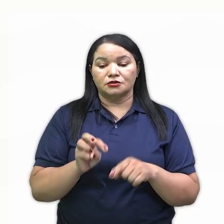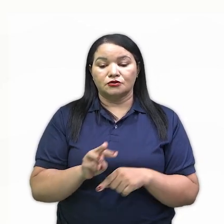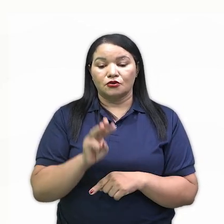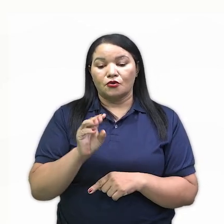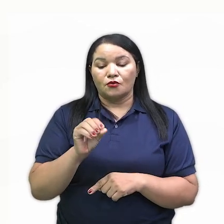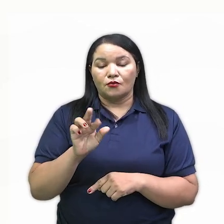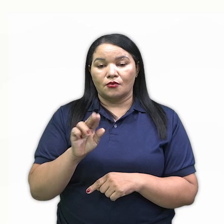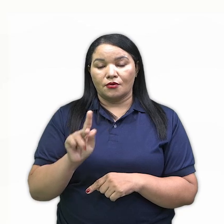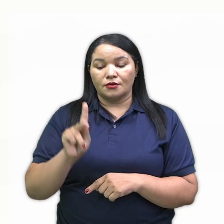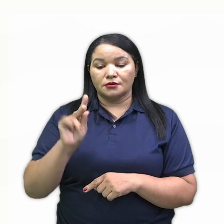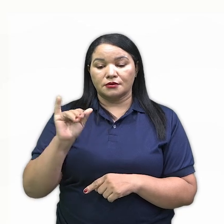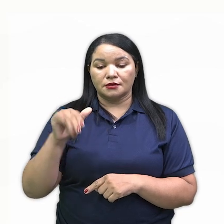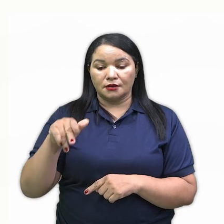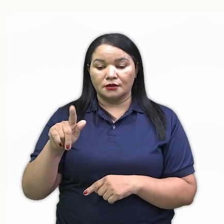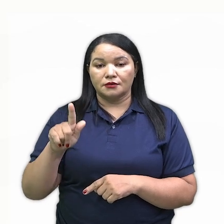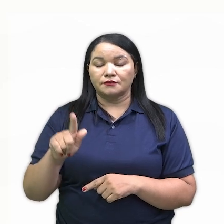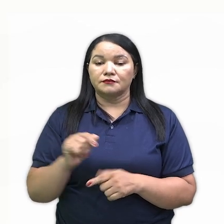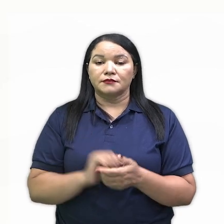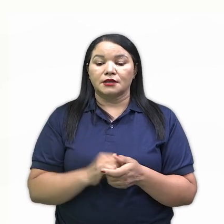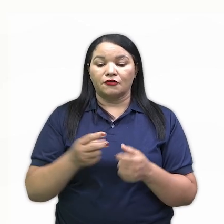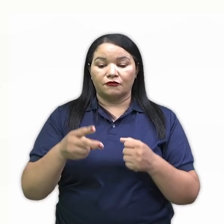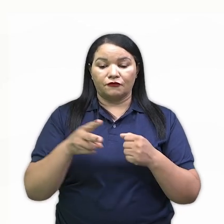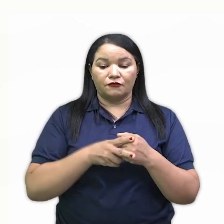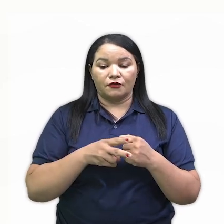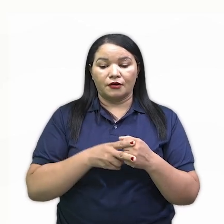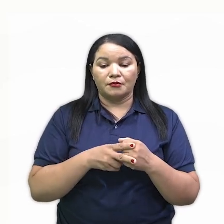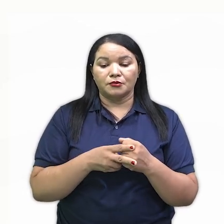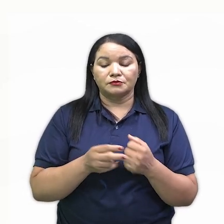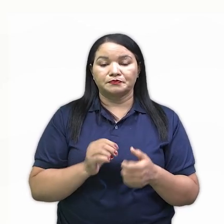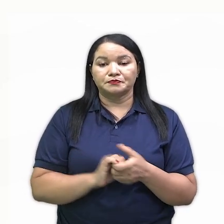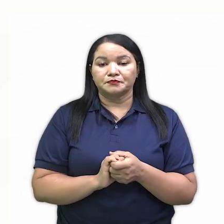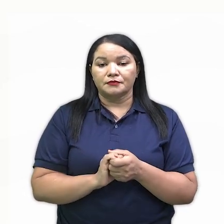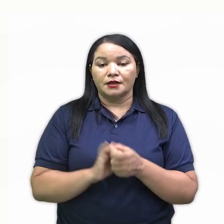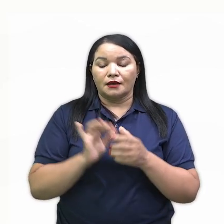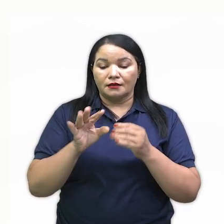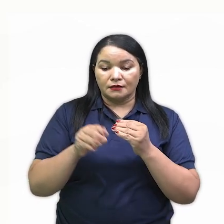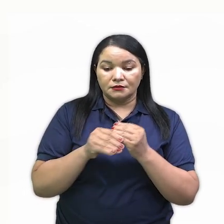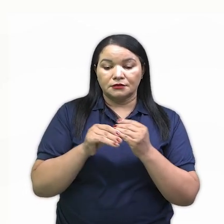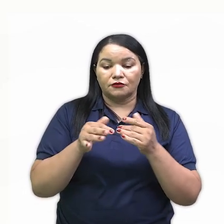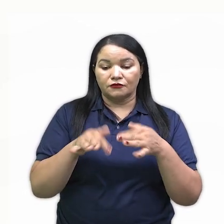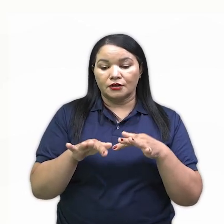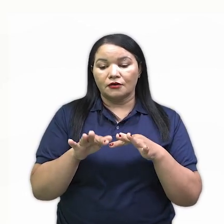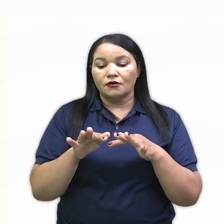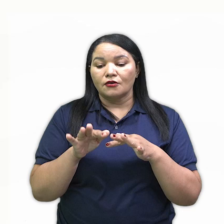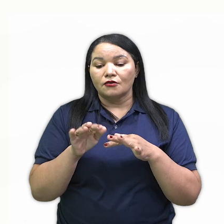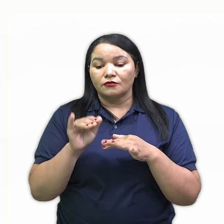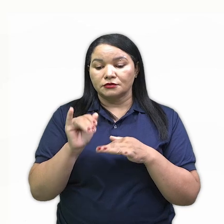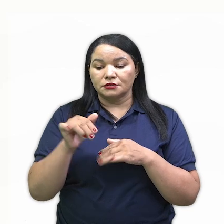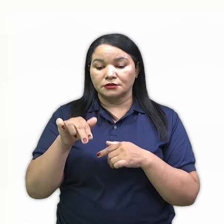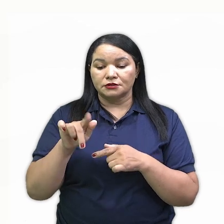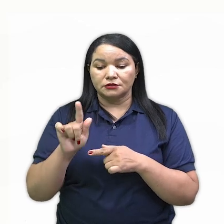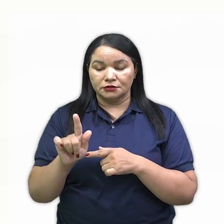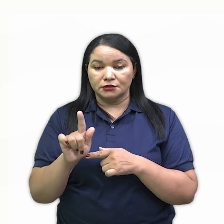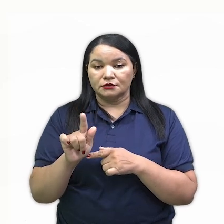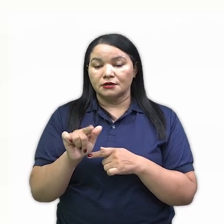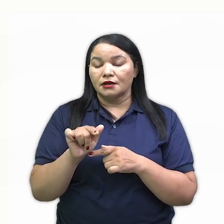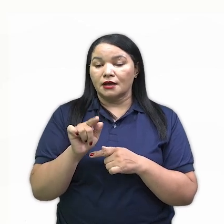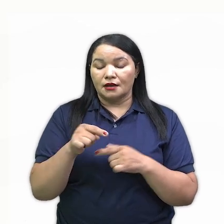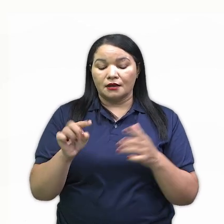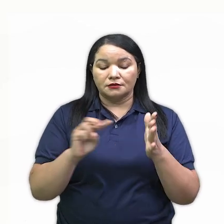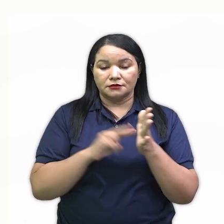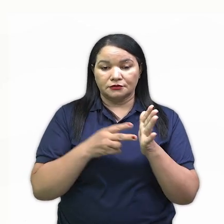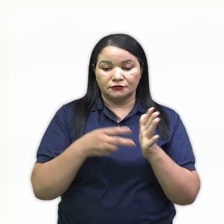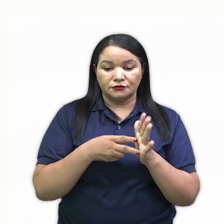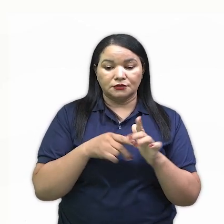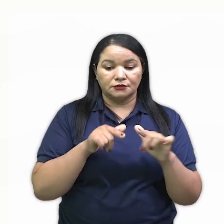not, working, o verbo work, trabalhar, com o ing, working, trabalhando, at